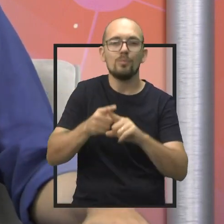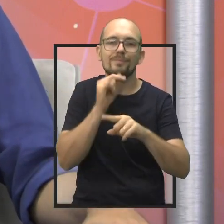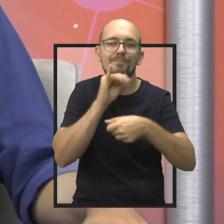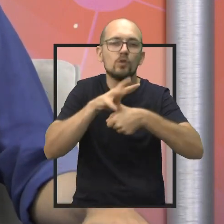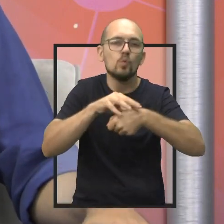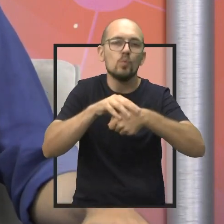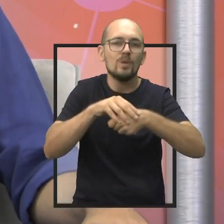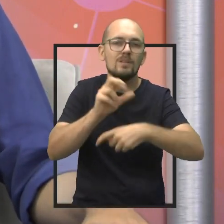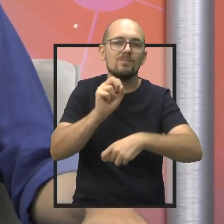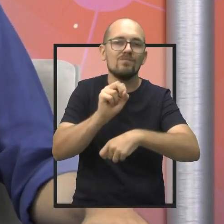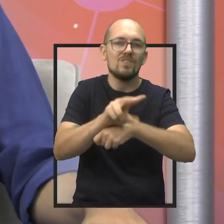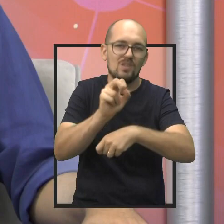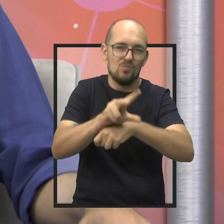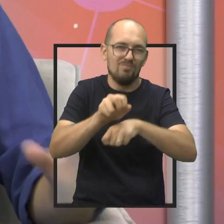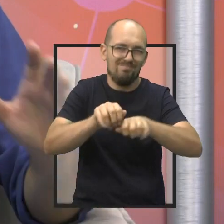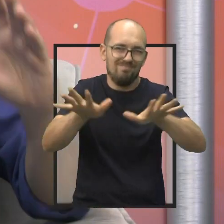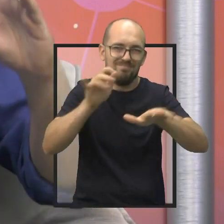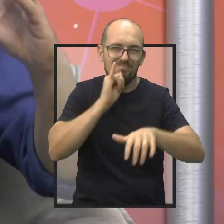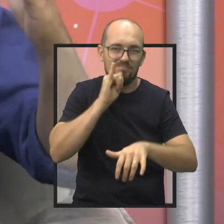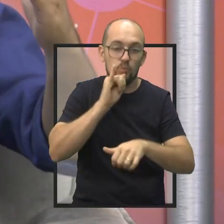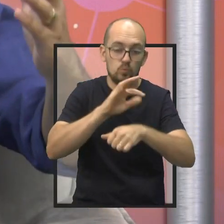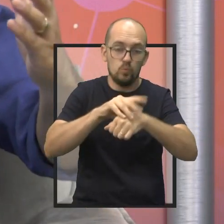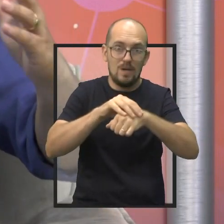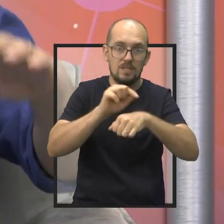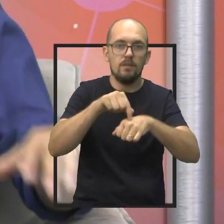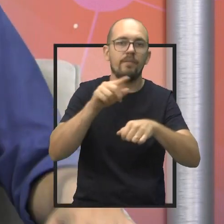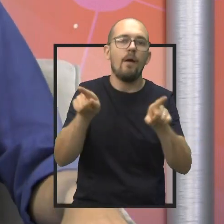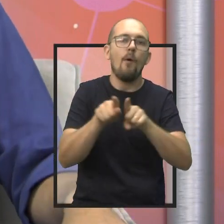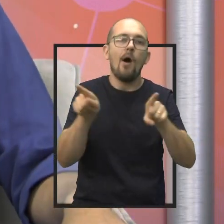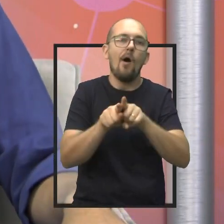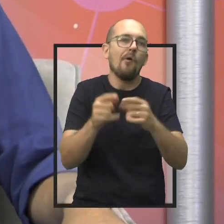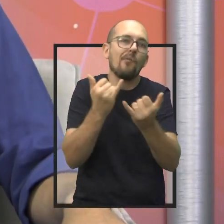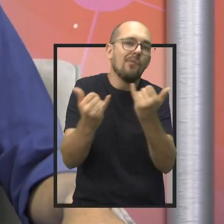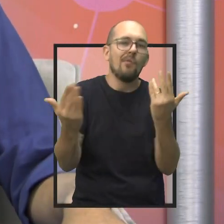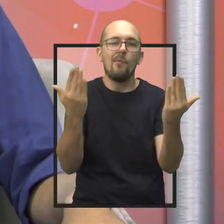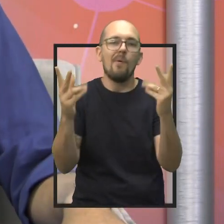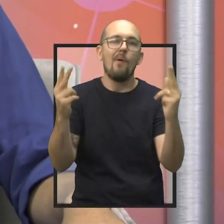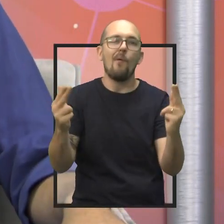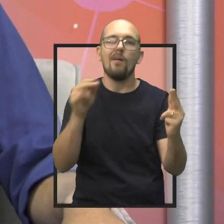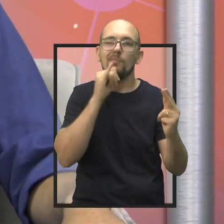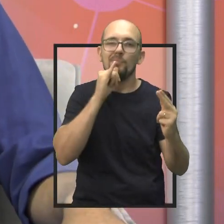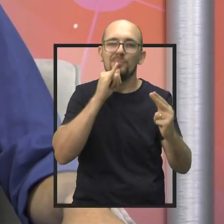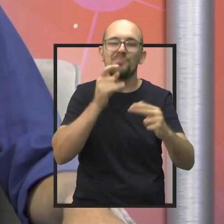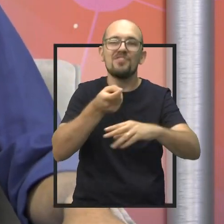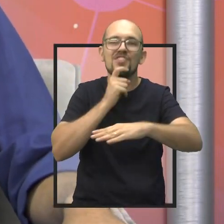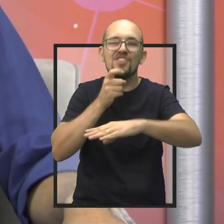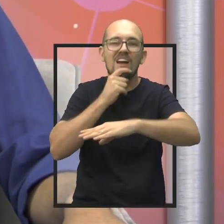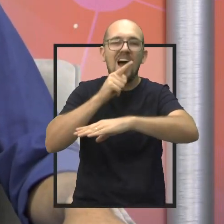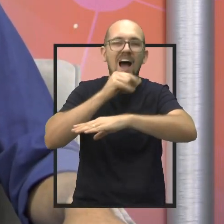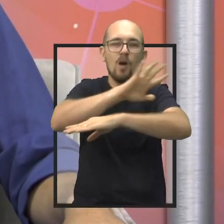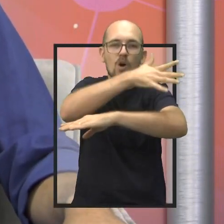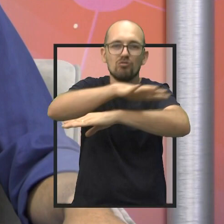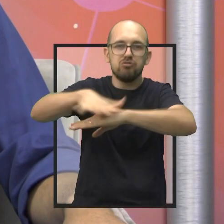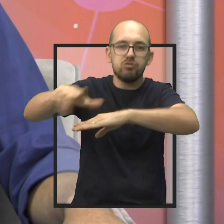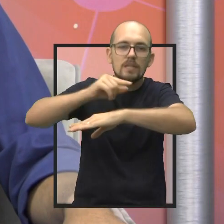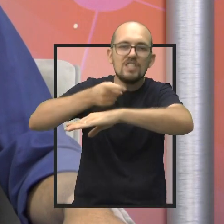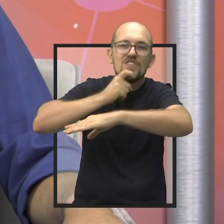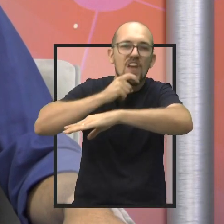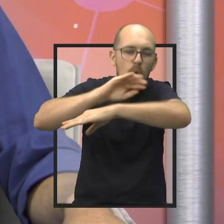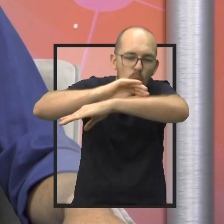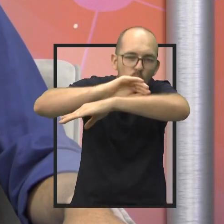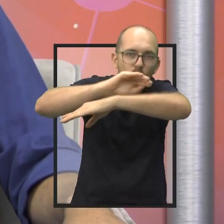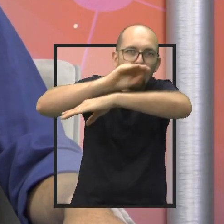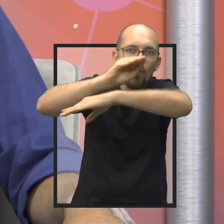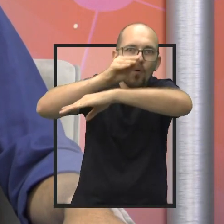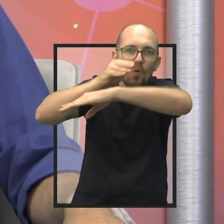doença infecciosa, a gente tem como se fosse um iceberg, né, que a gente enxerga somente a ponta dos